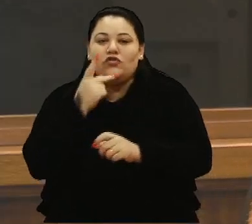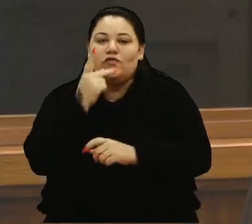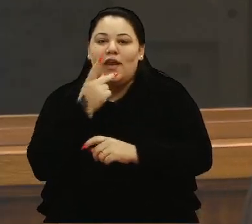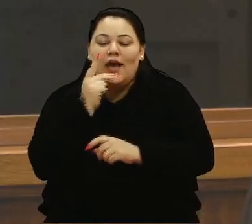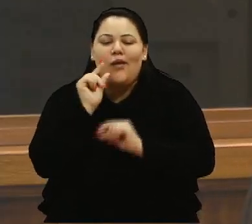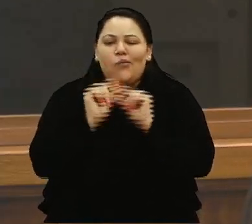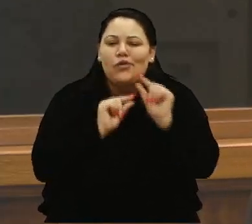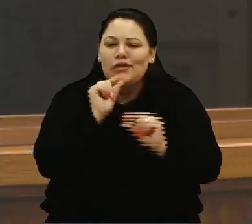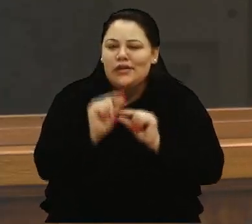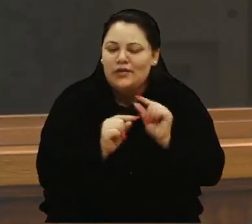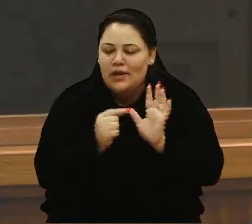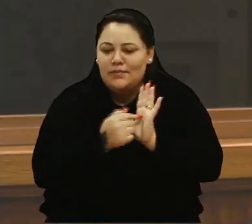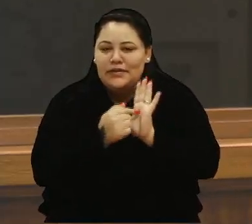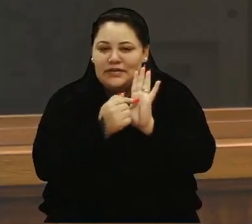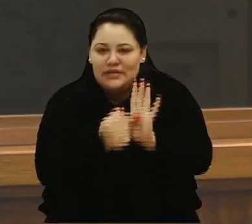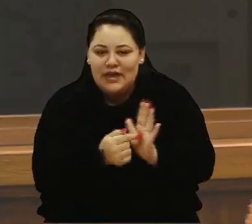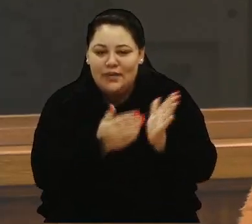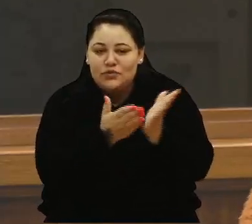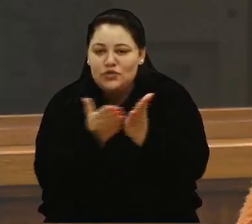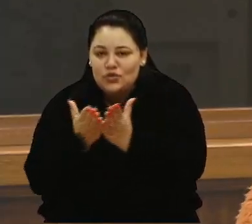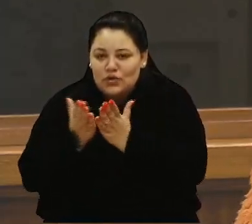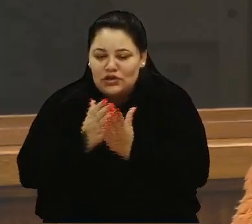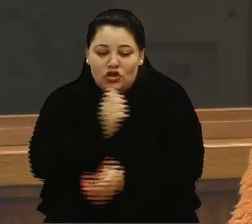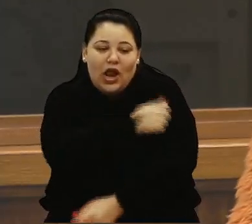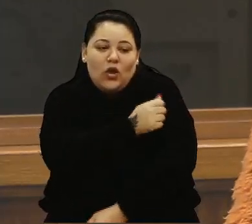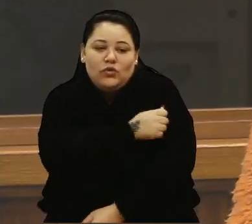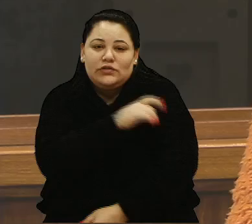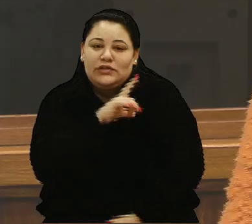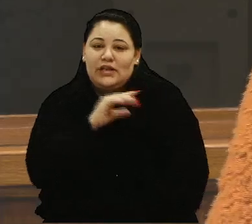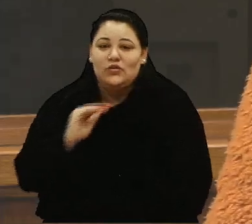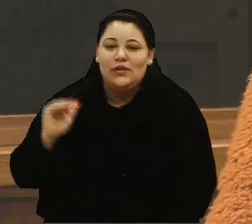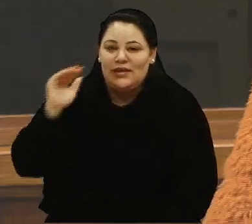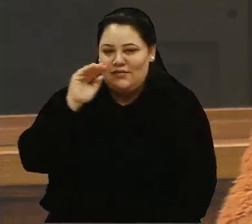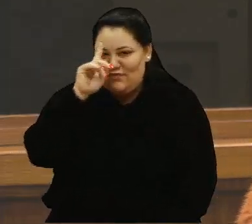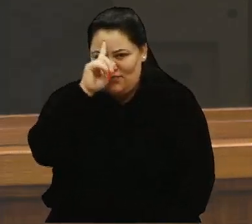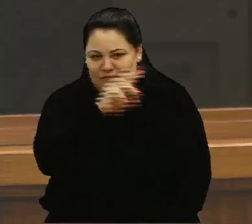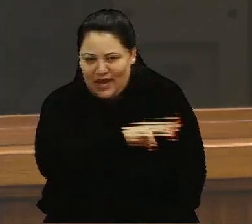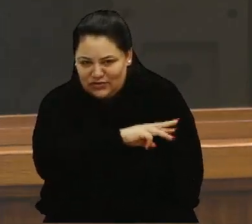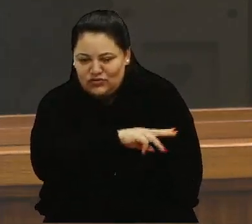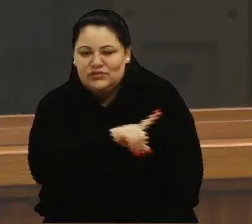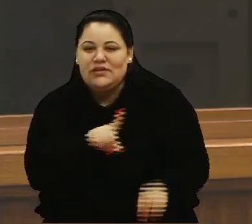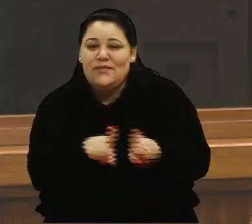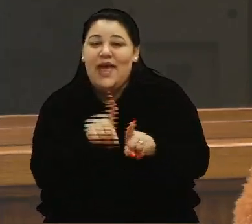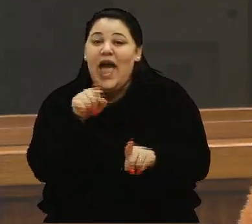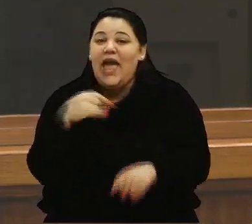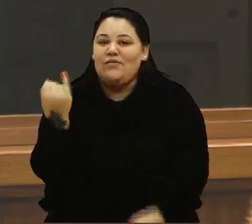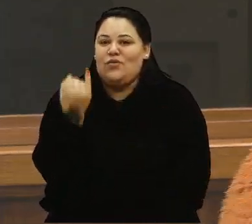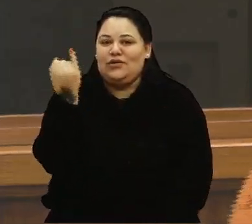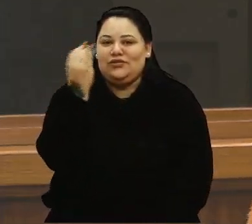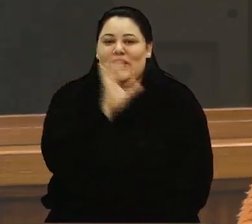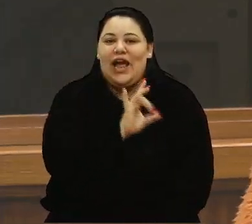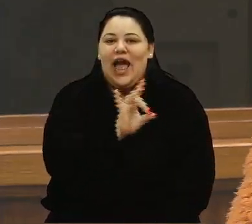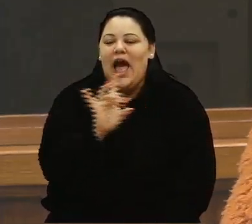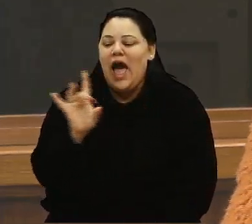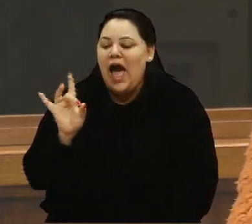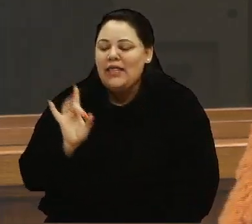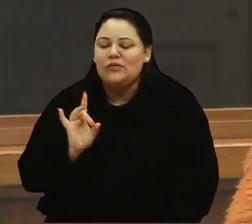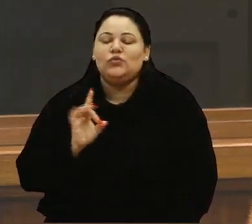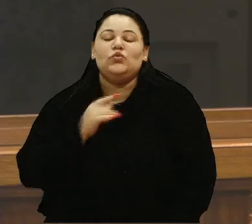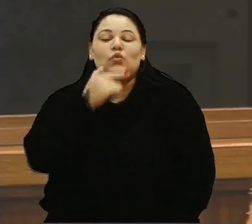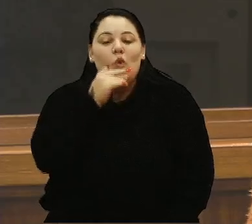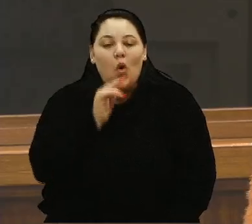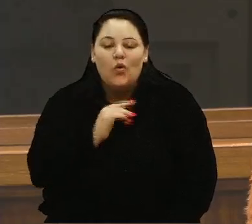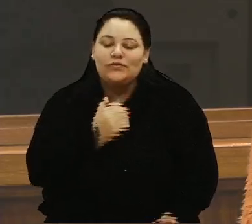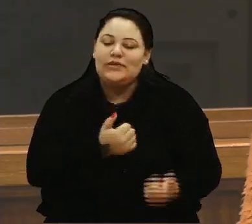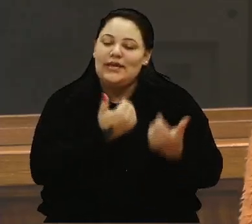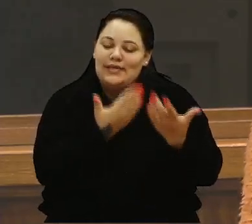se apresentar para aqueles estudantes de nível médio. Então, é importante que cada um consiga dar